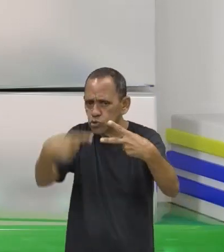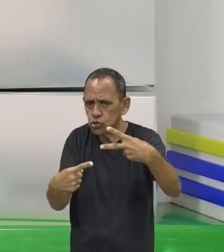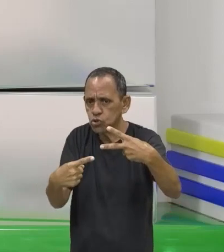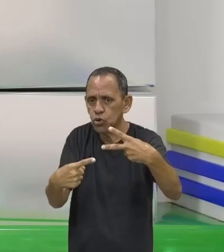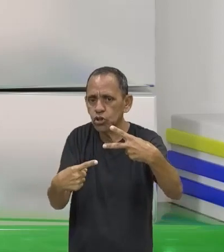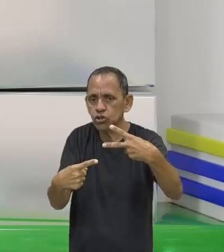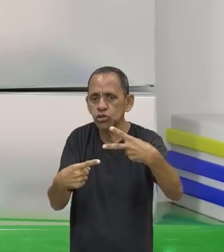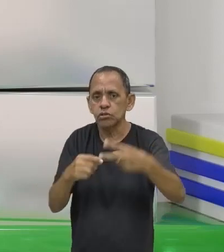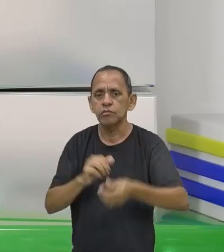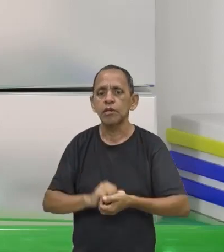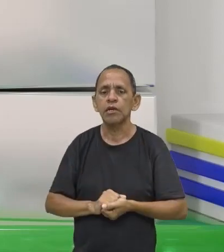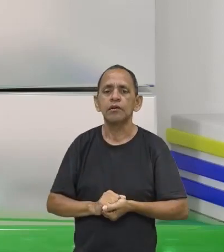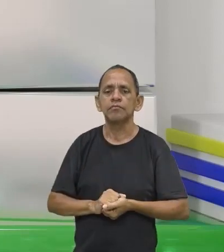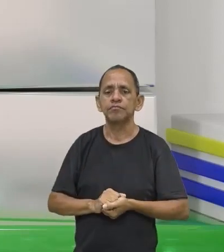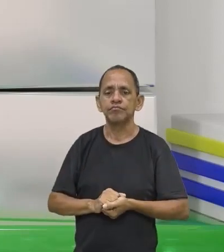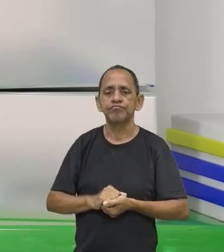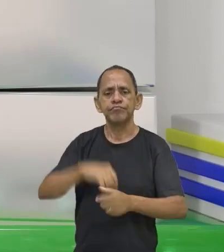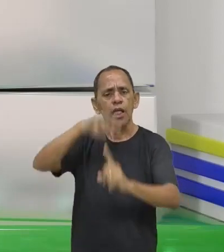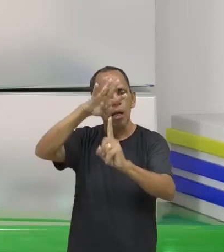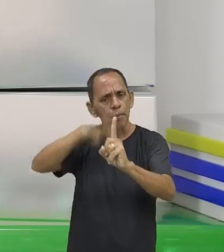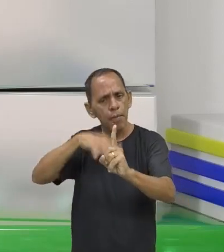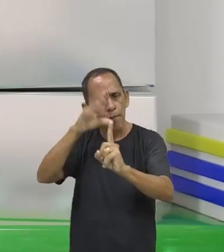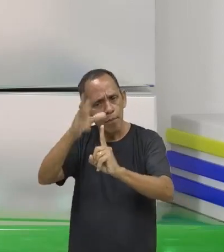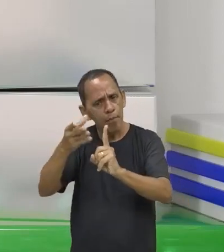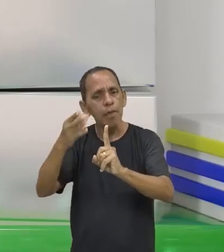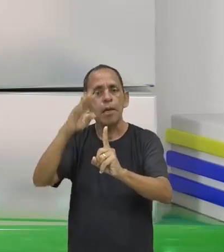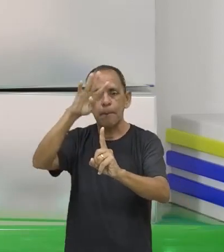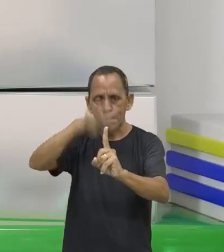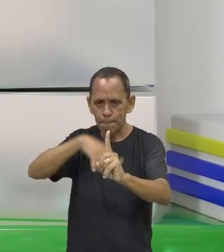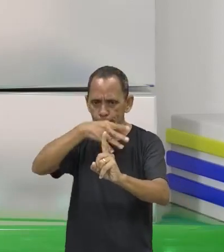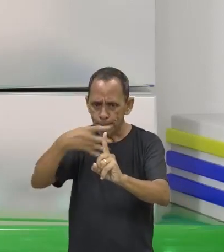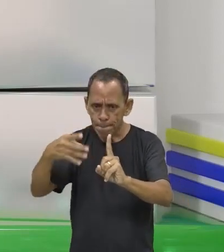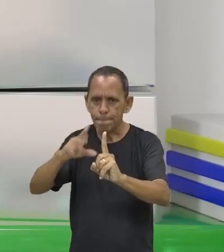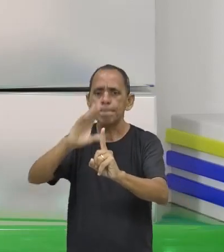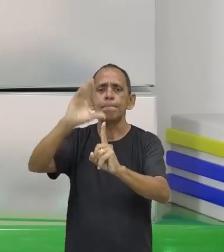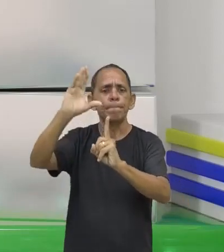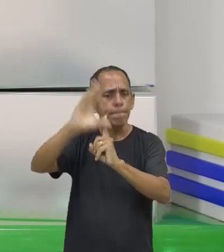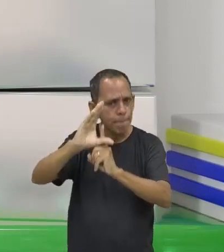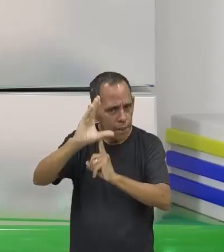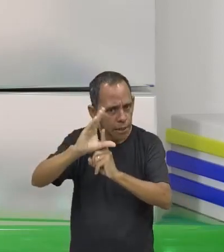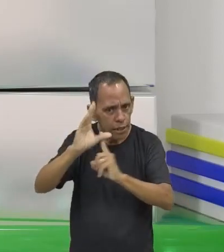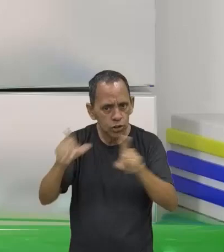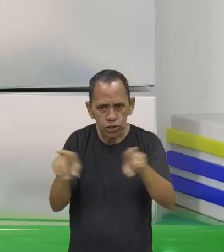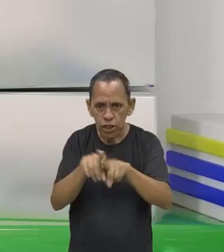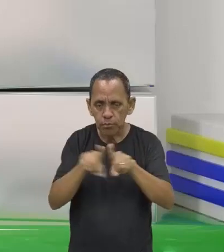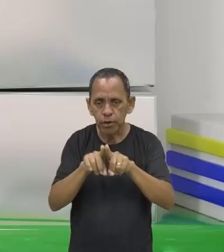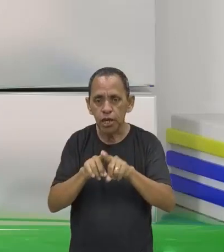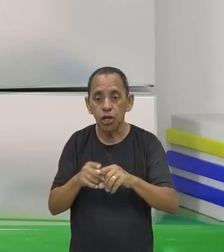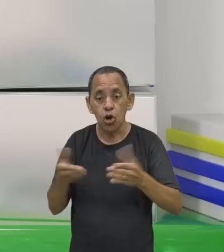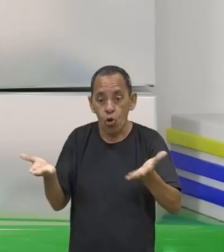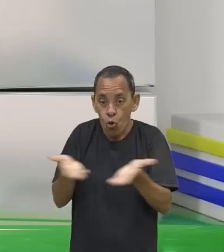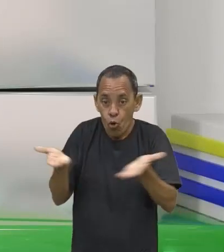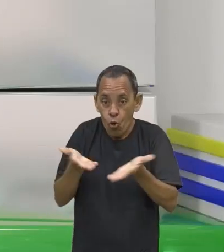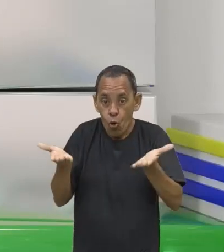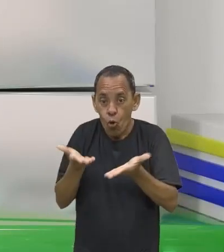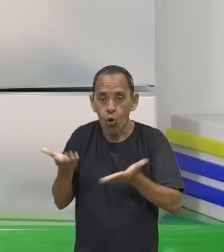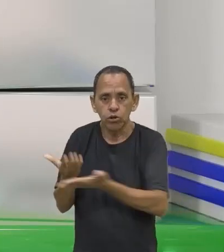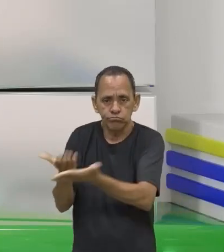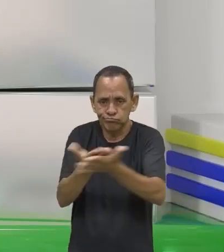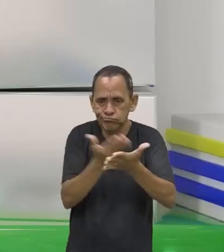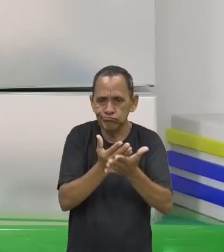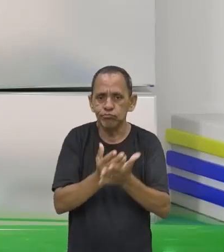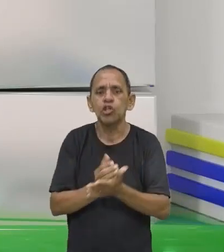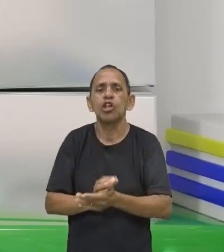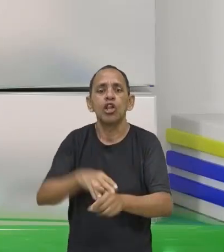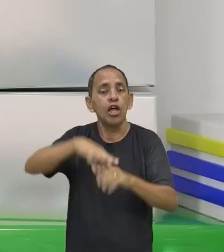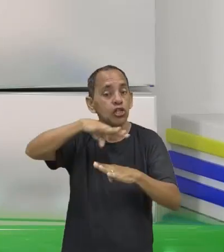de aula. E você vai ver que as datas elas são iguais. Se hoje eu tenho aula de matemática e o professor vai trabalhar a probabilidade, isso vai aparecer